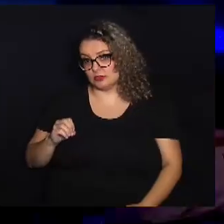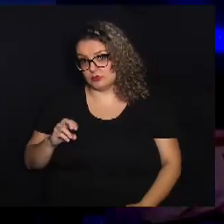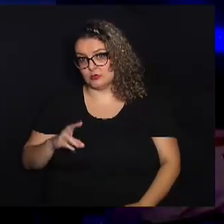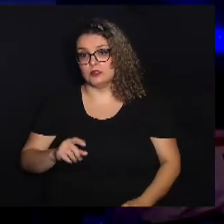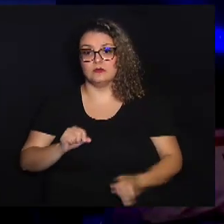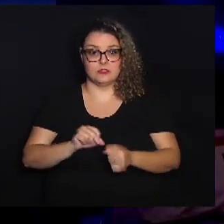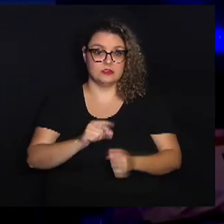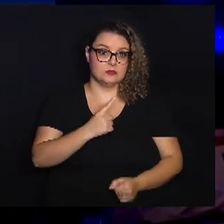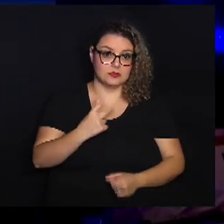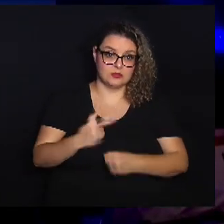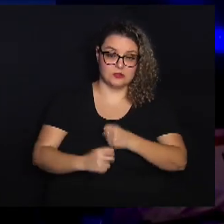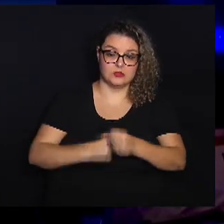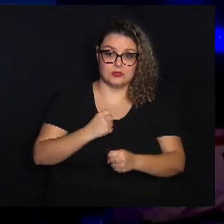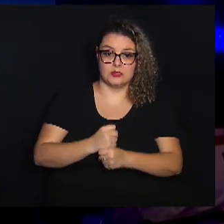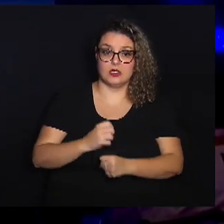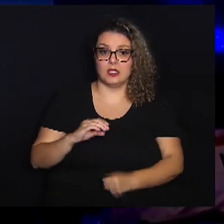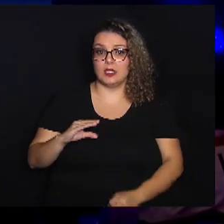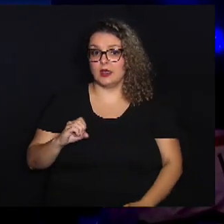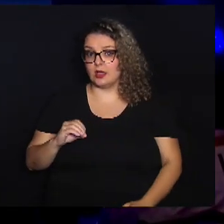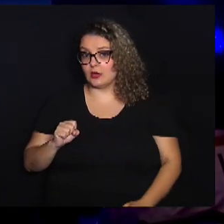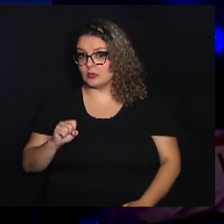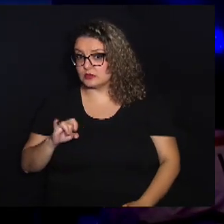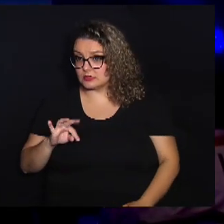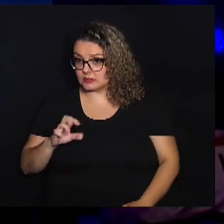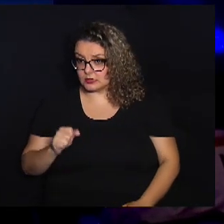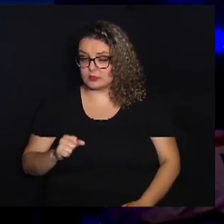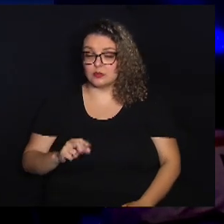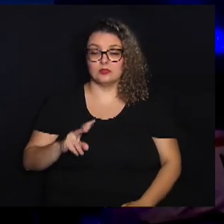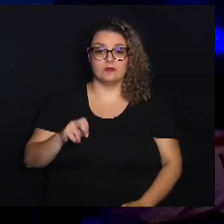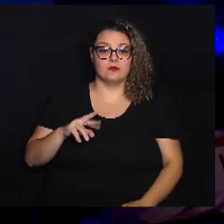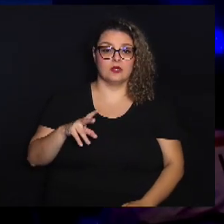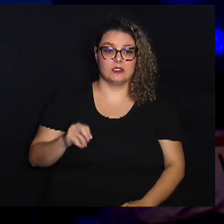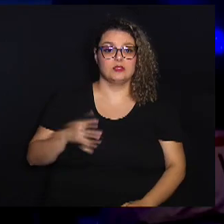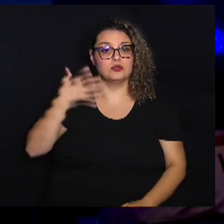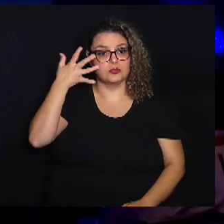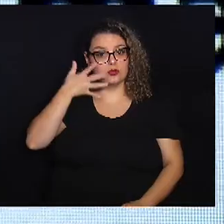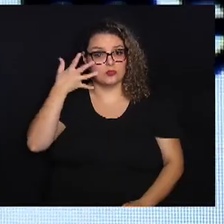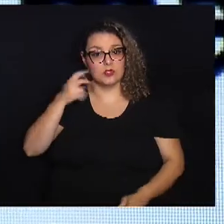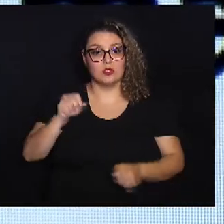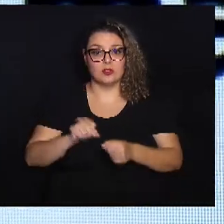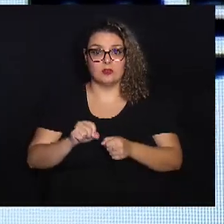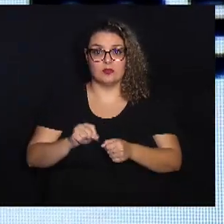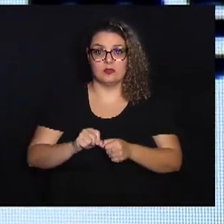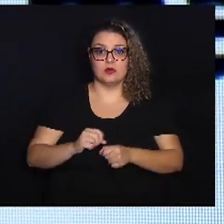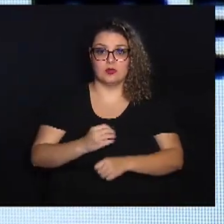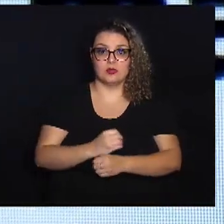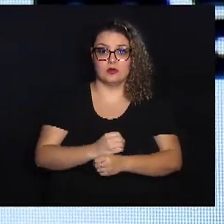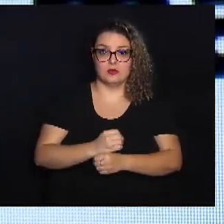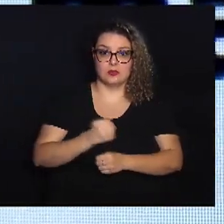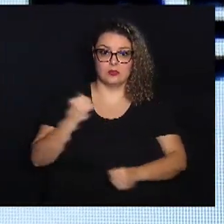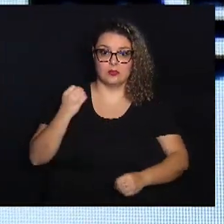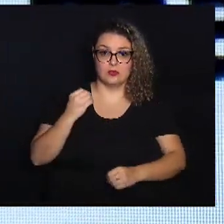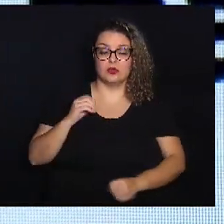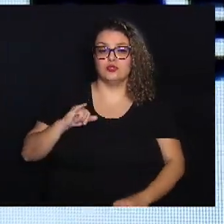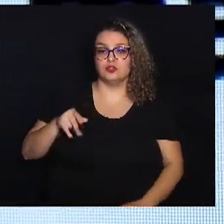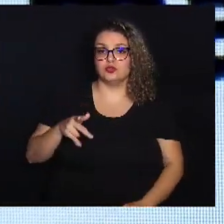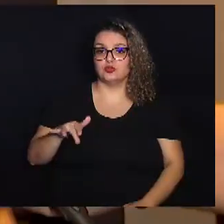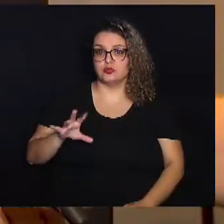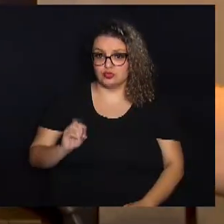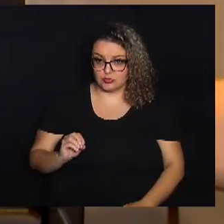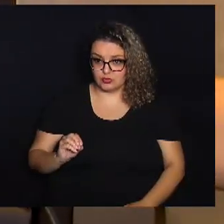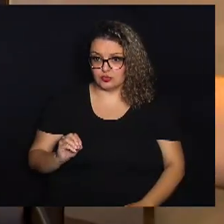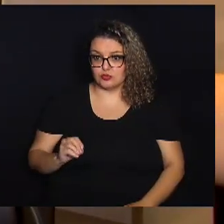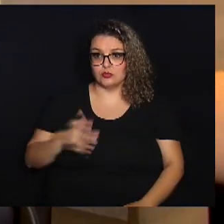anos. Ecossistemas de negócios no varejo foi o tema da palestra realizada pelo arquiteto Júlio Tacano, um dos palestrantes do